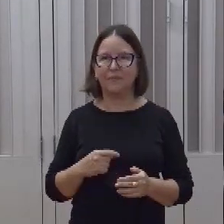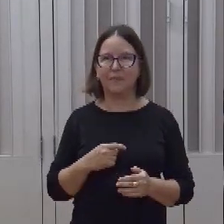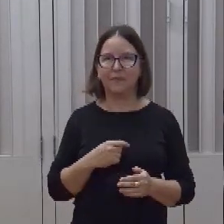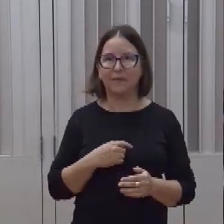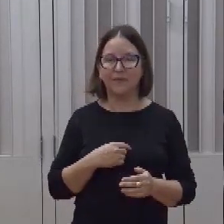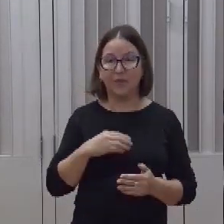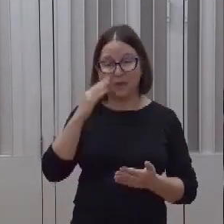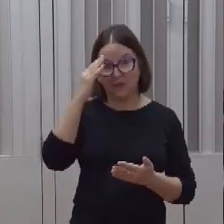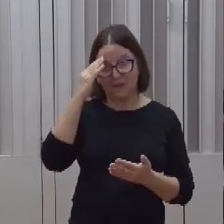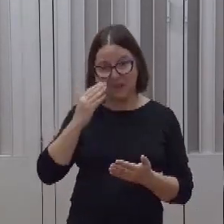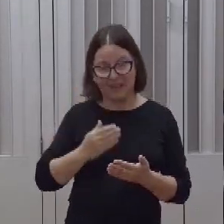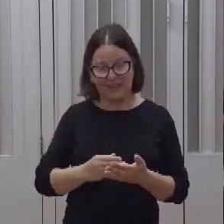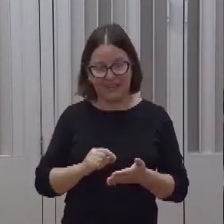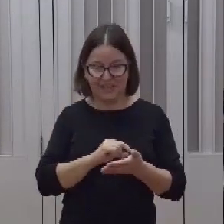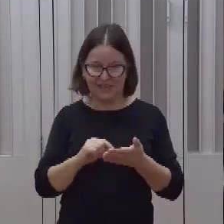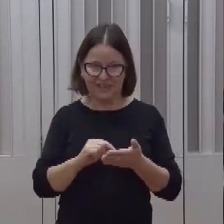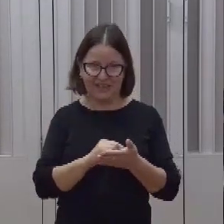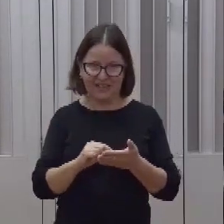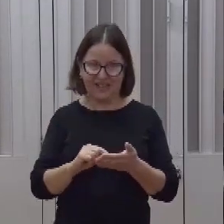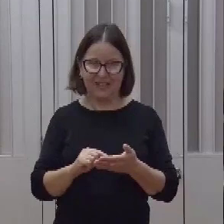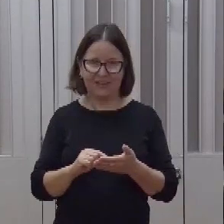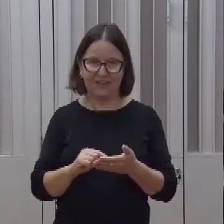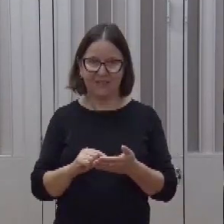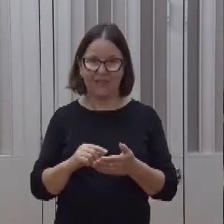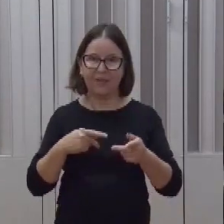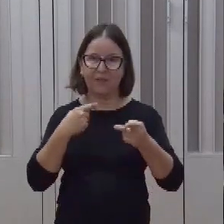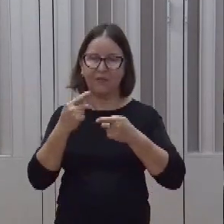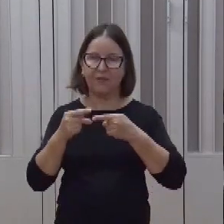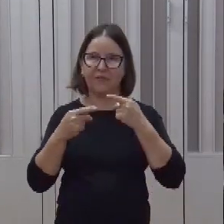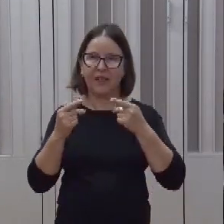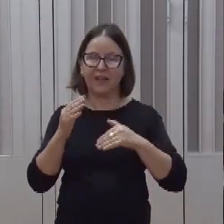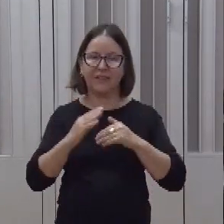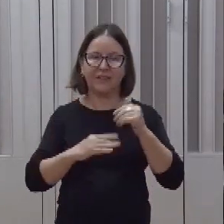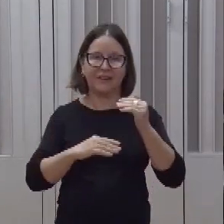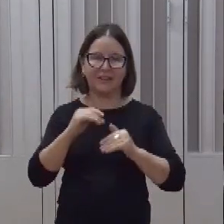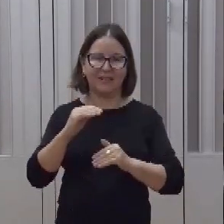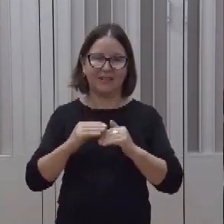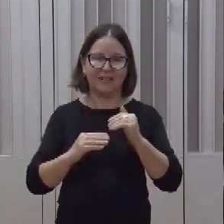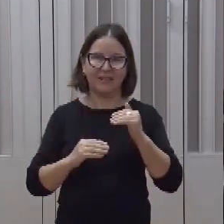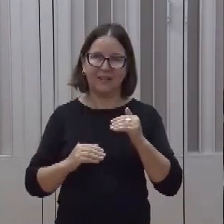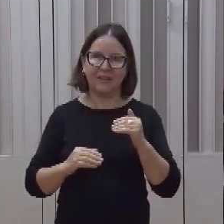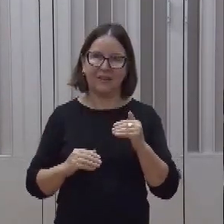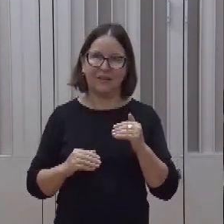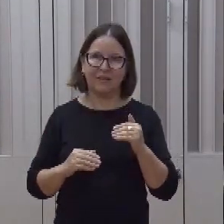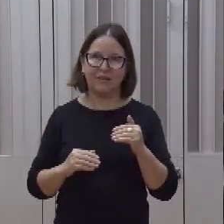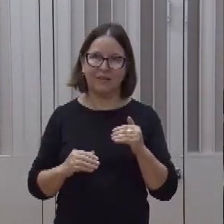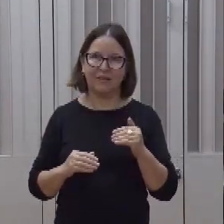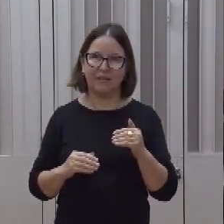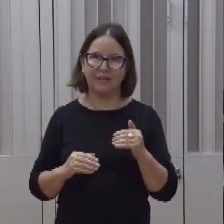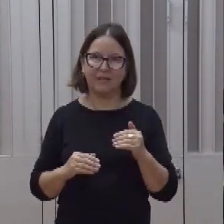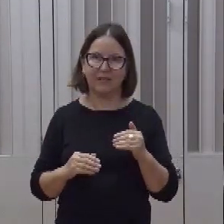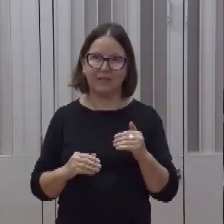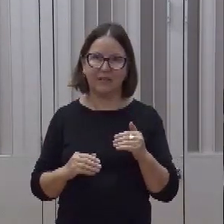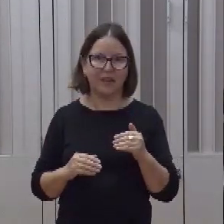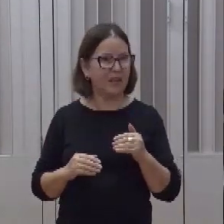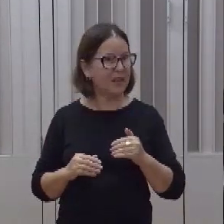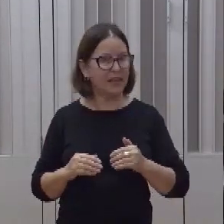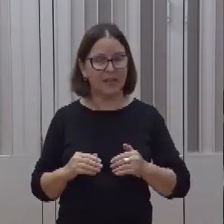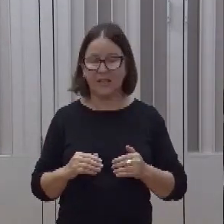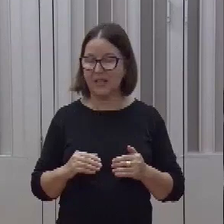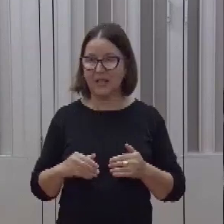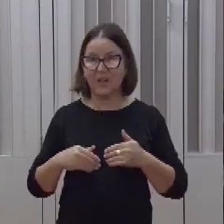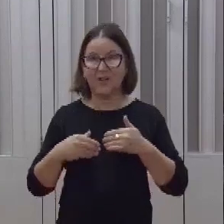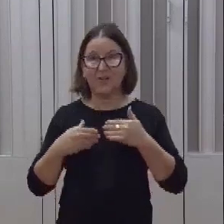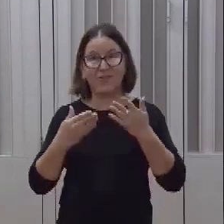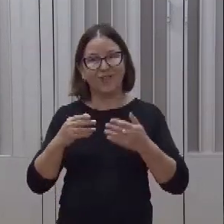o versículo está se referindo às obras que não são de Deus.